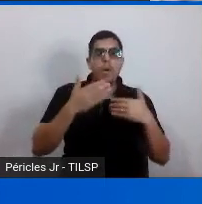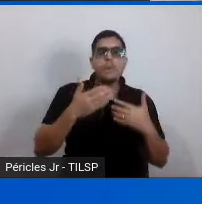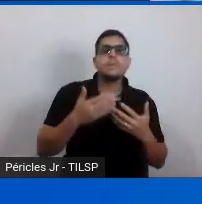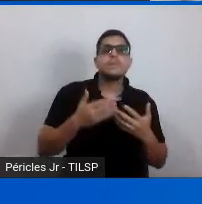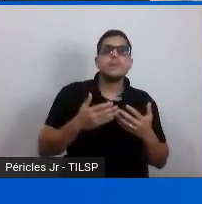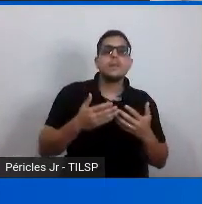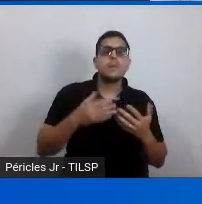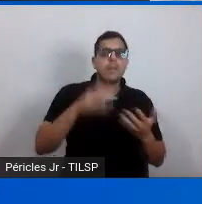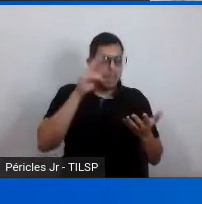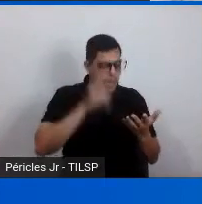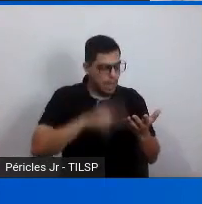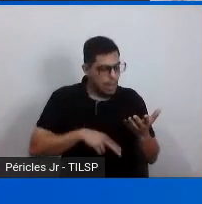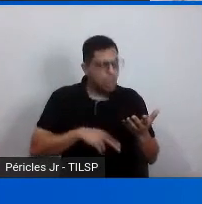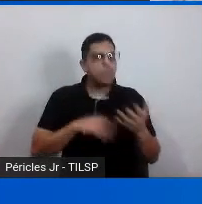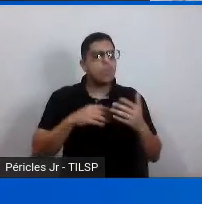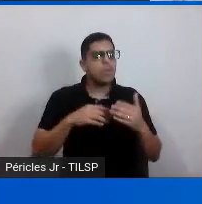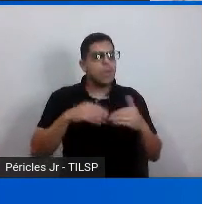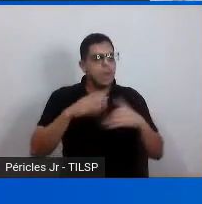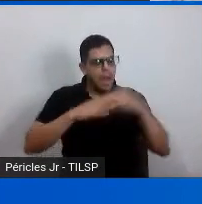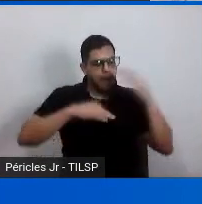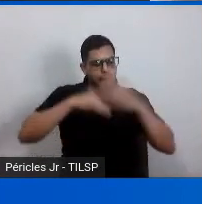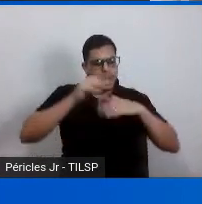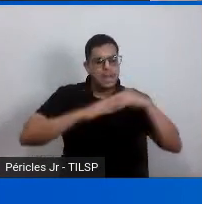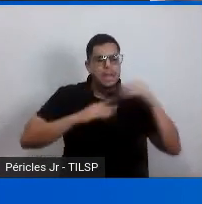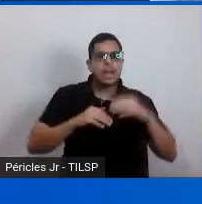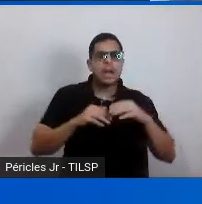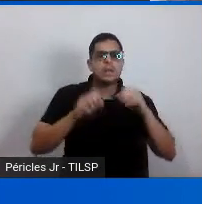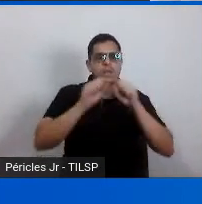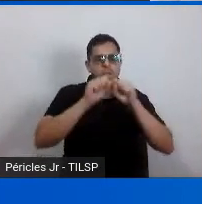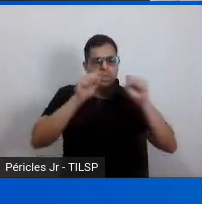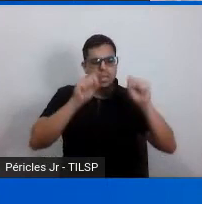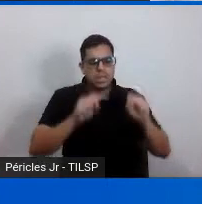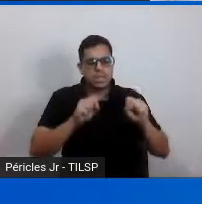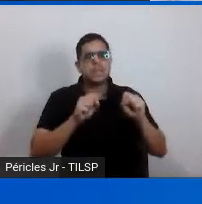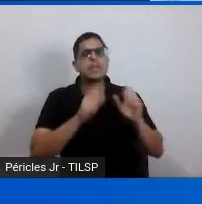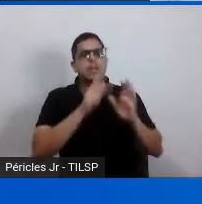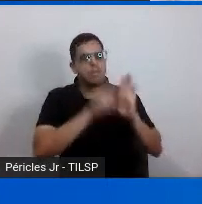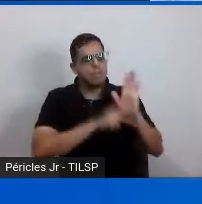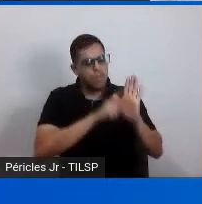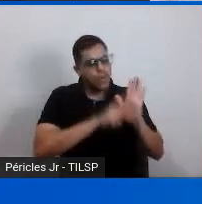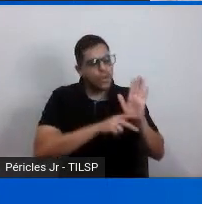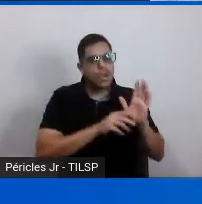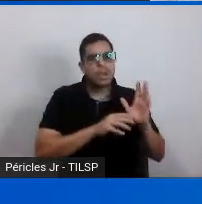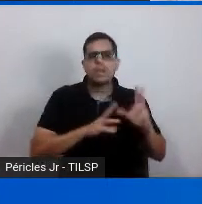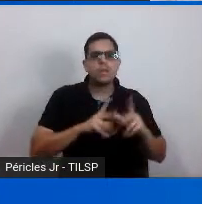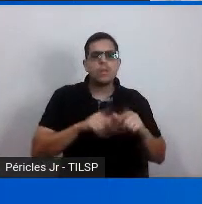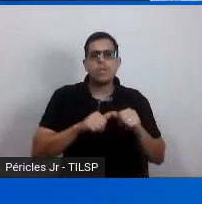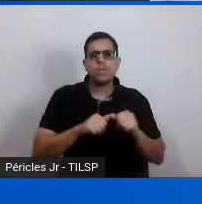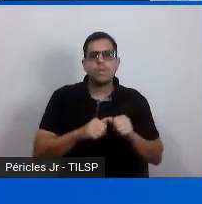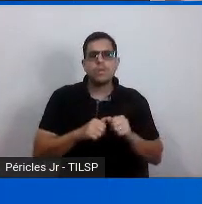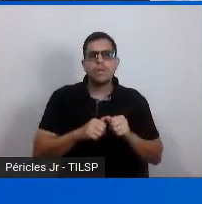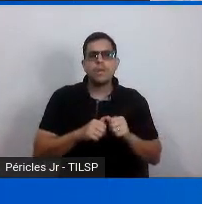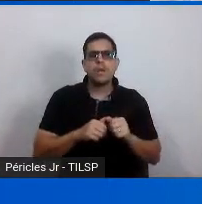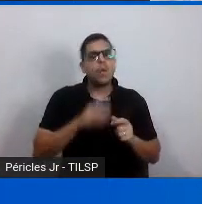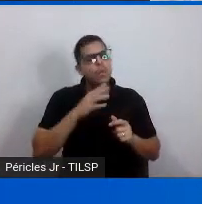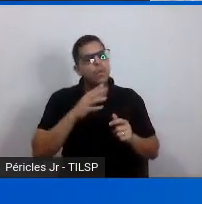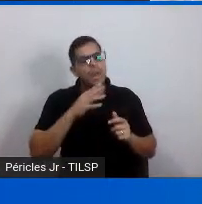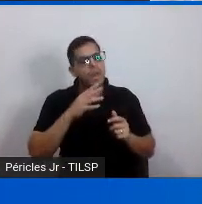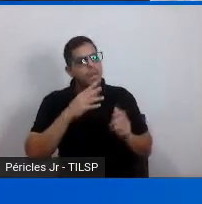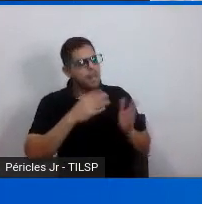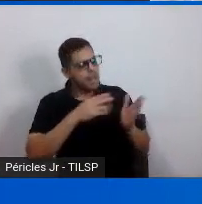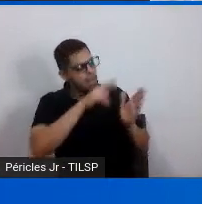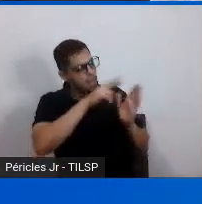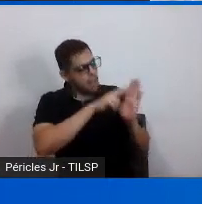mídias que o projeto faz uso tá familiaridade com as normas para comunicação por meio